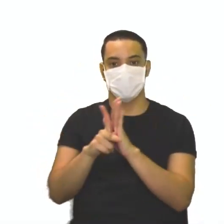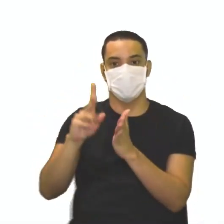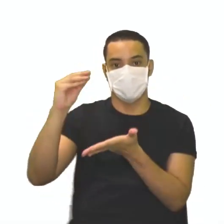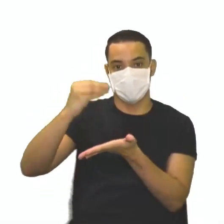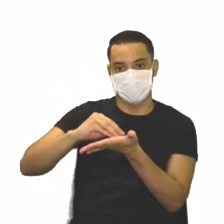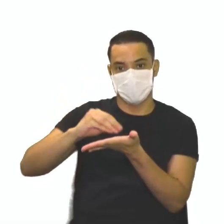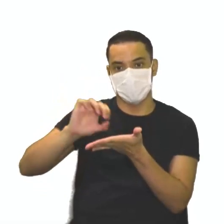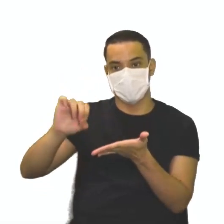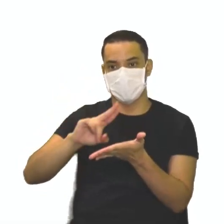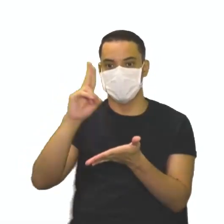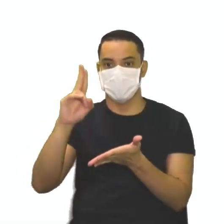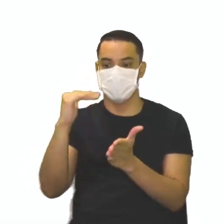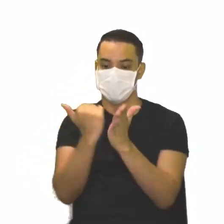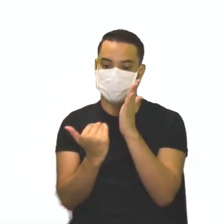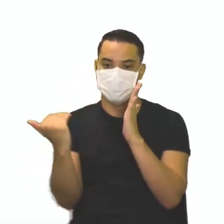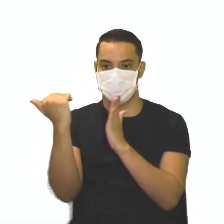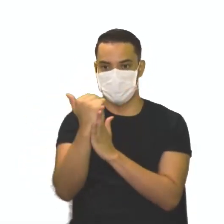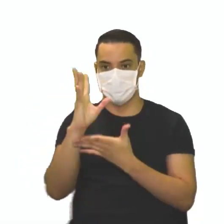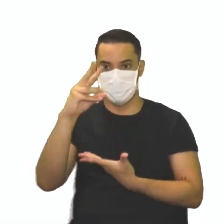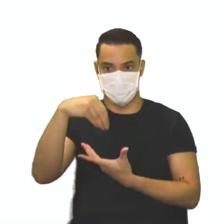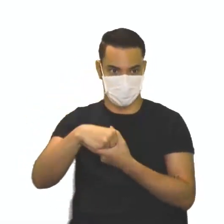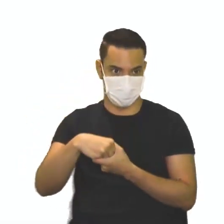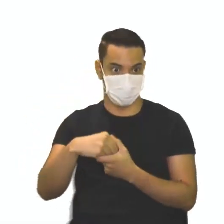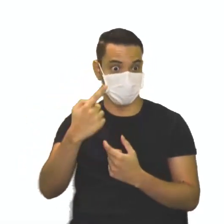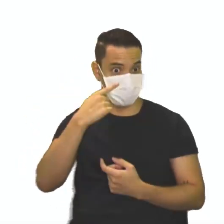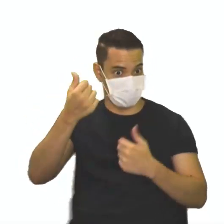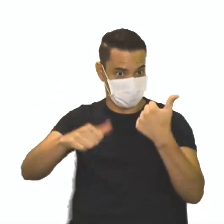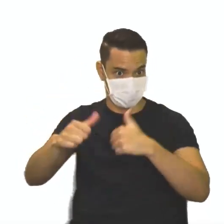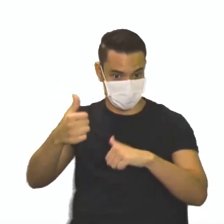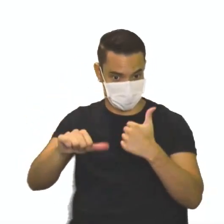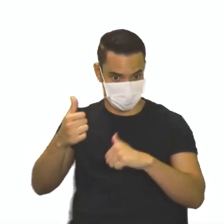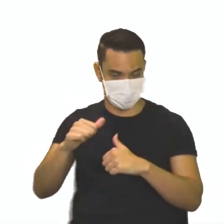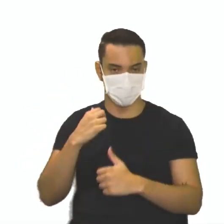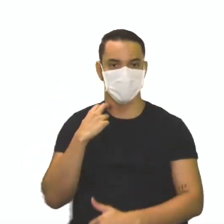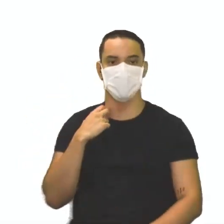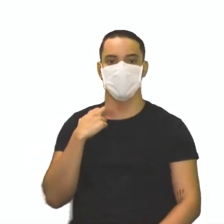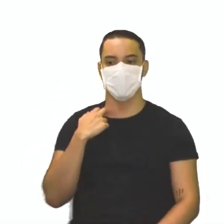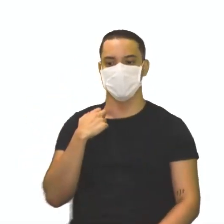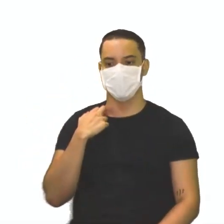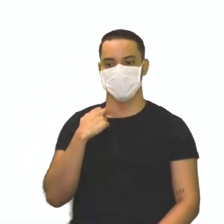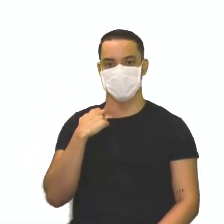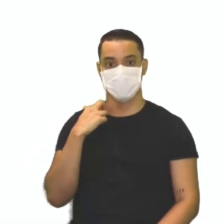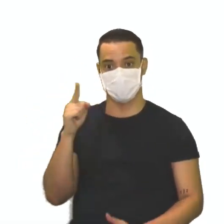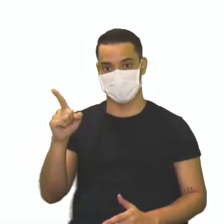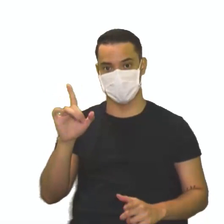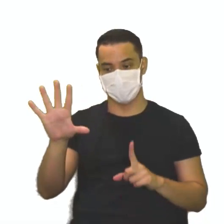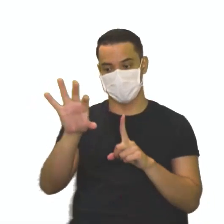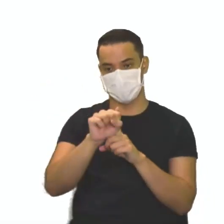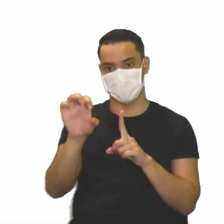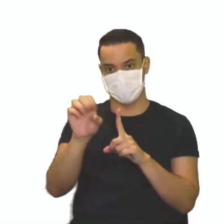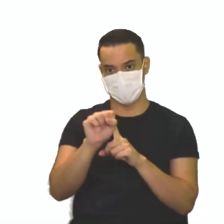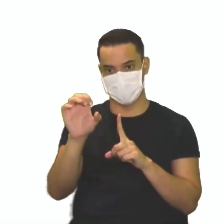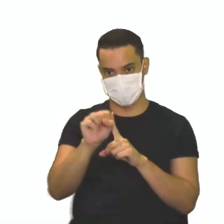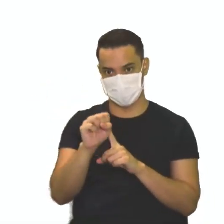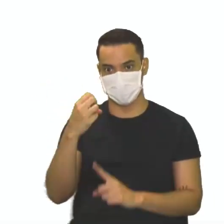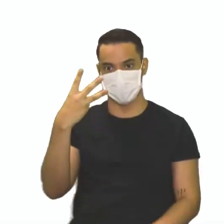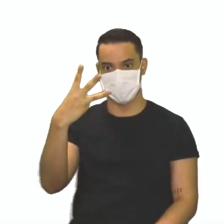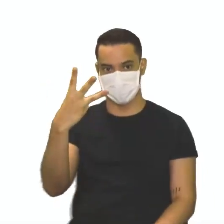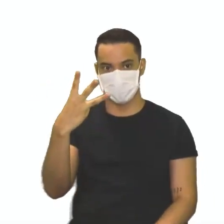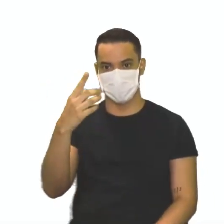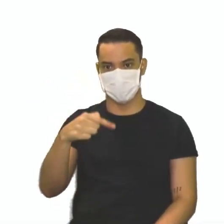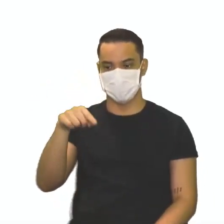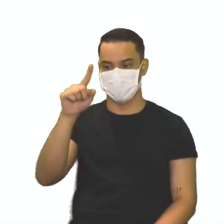ou excesso neste corpo? Então vamos analisar aqui a questão. Ele adquiriu esta carga